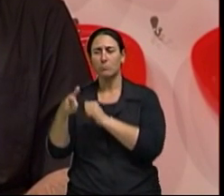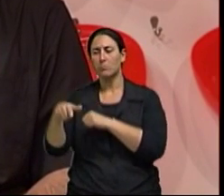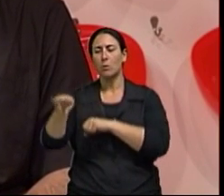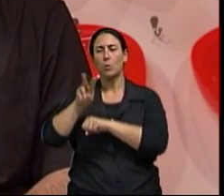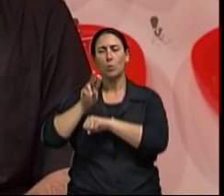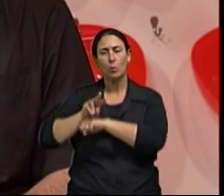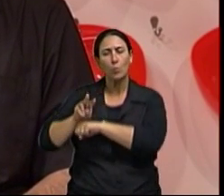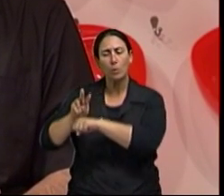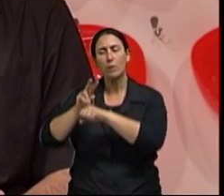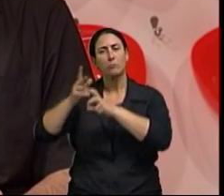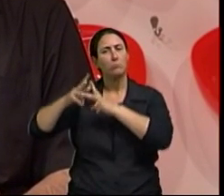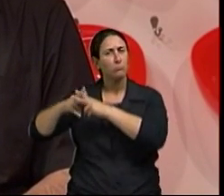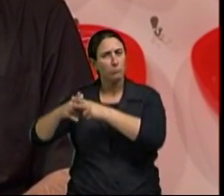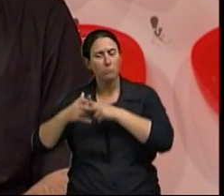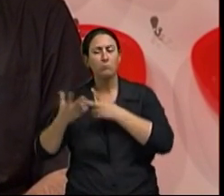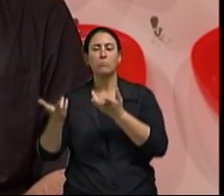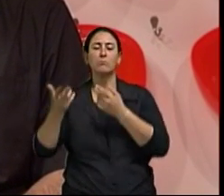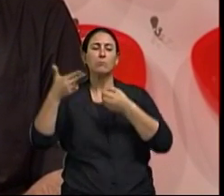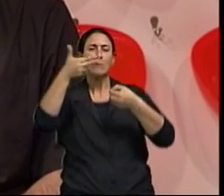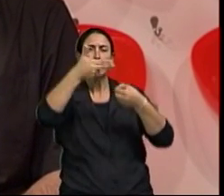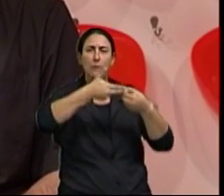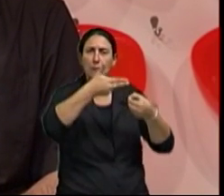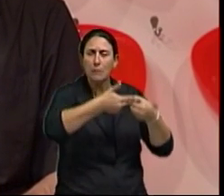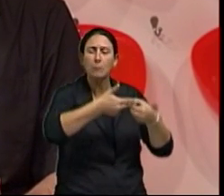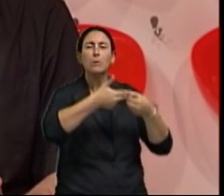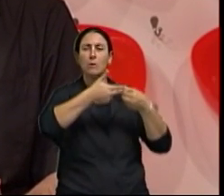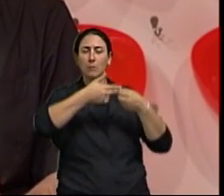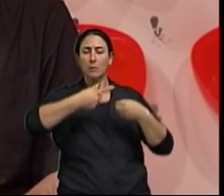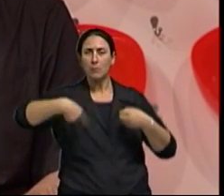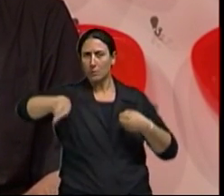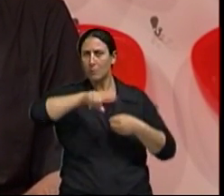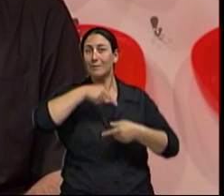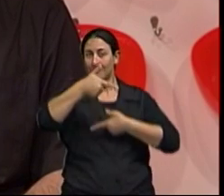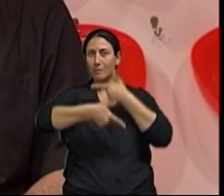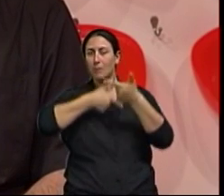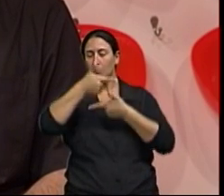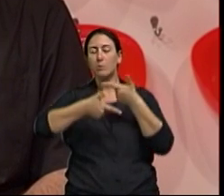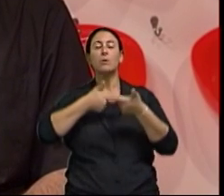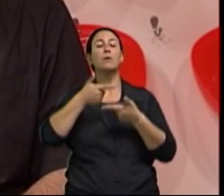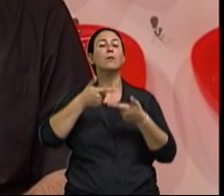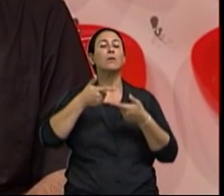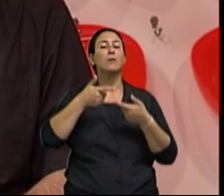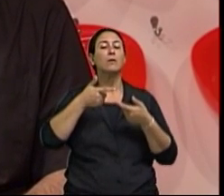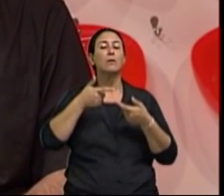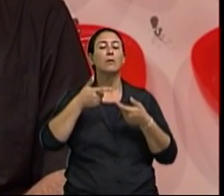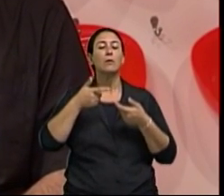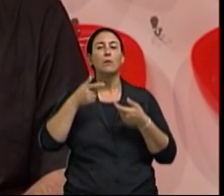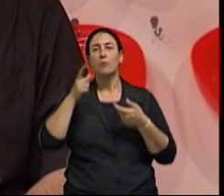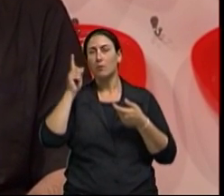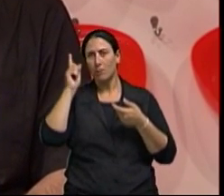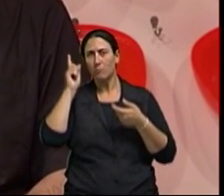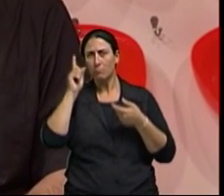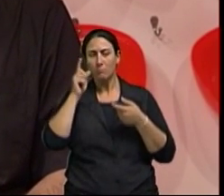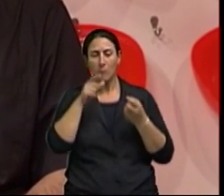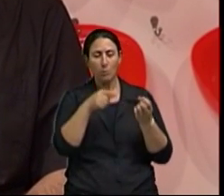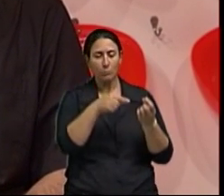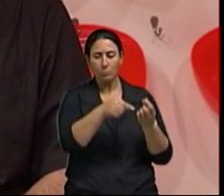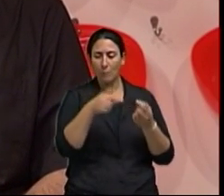metalmecânico, empresas petroquímicas que trabalham com produtos e que